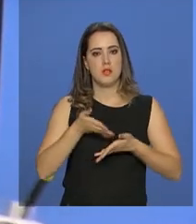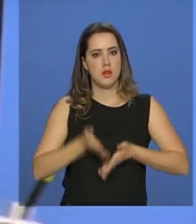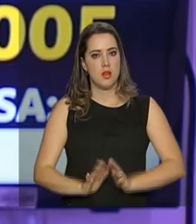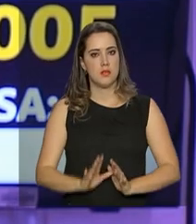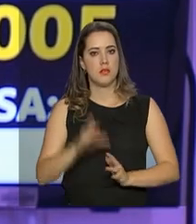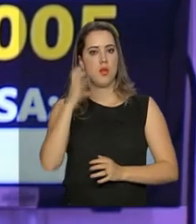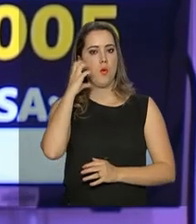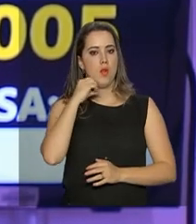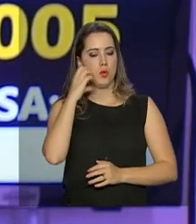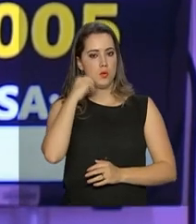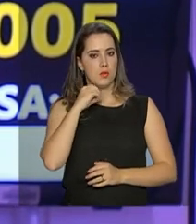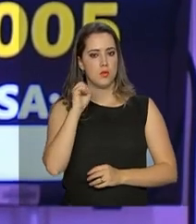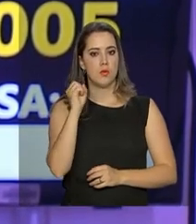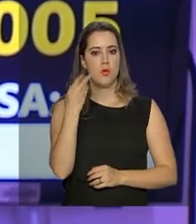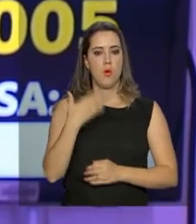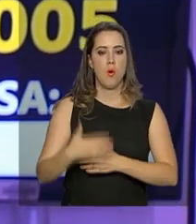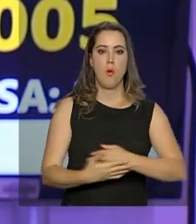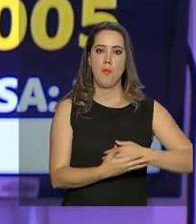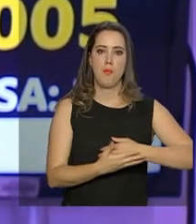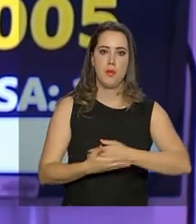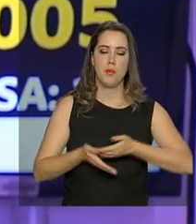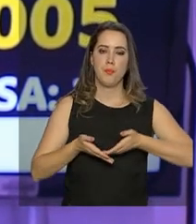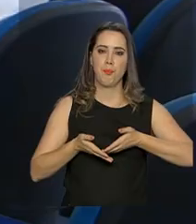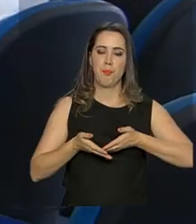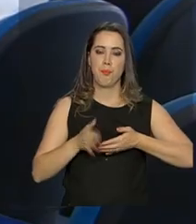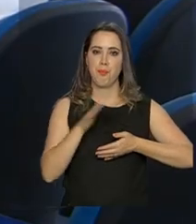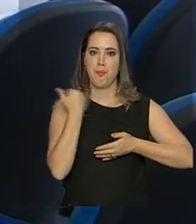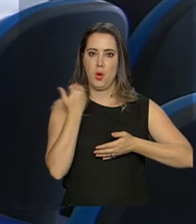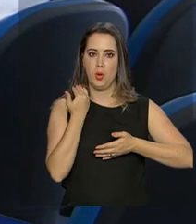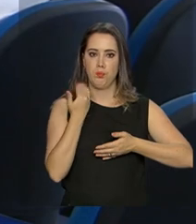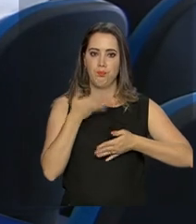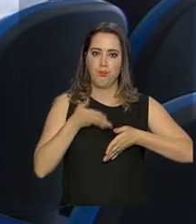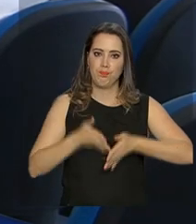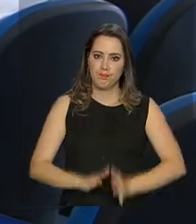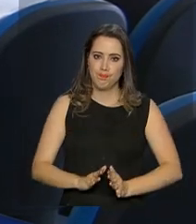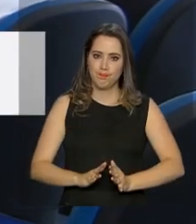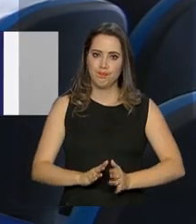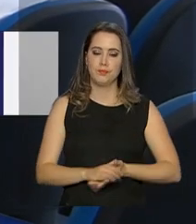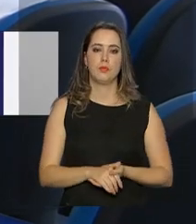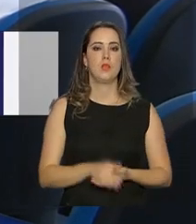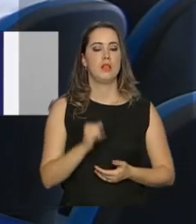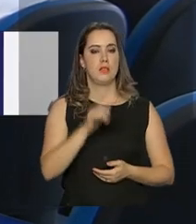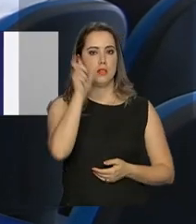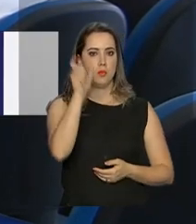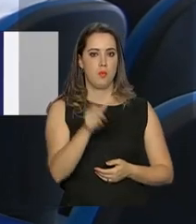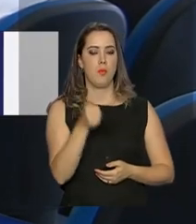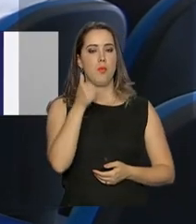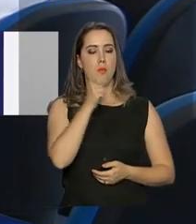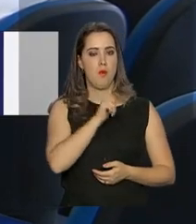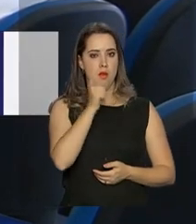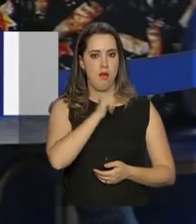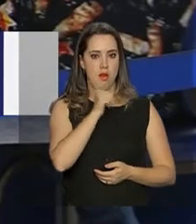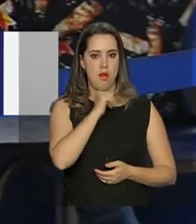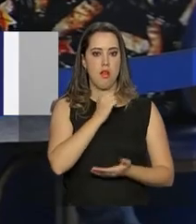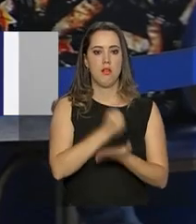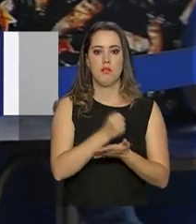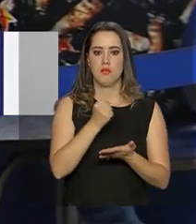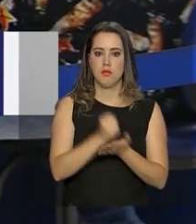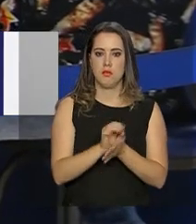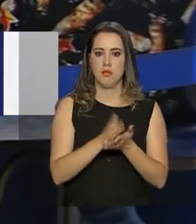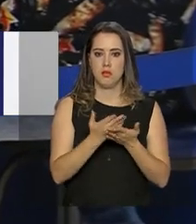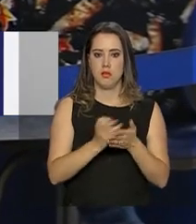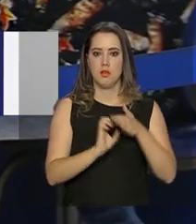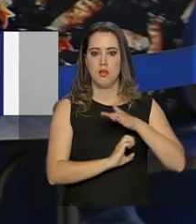adoção e quando o bebê morre ao nascer se quando teve o bebê a trabalhadora estava com a carteira assinada é a